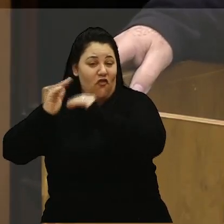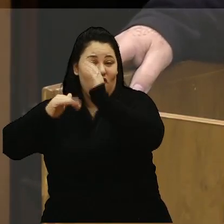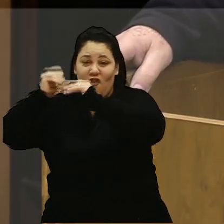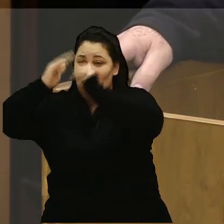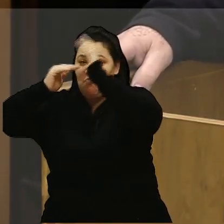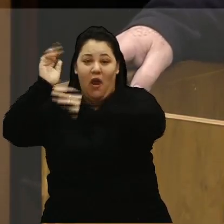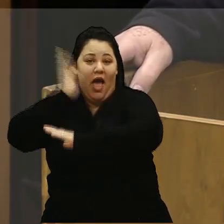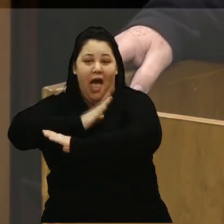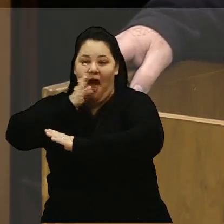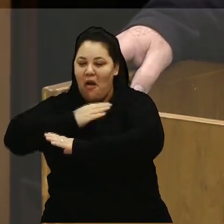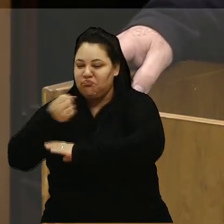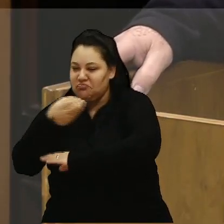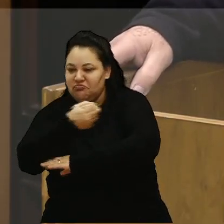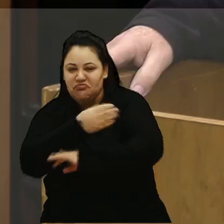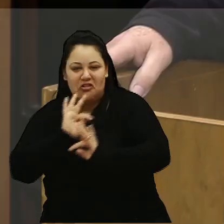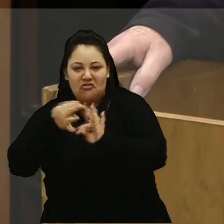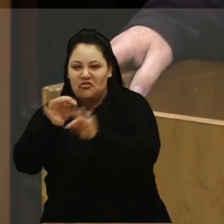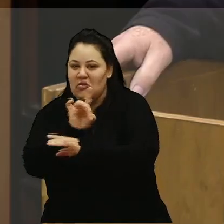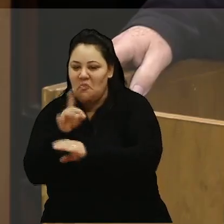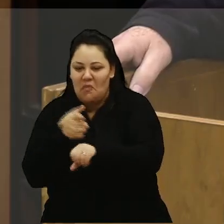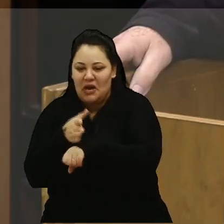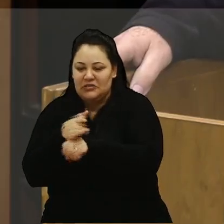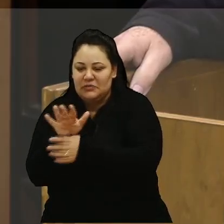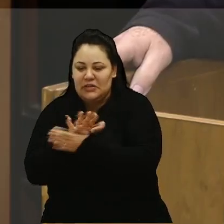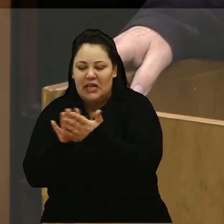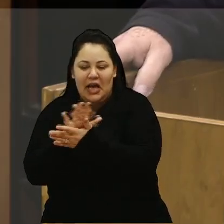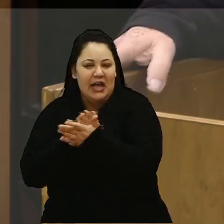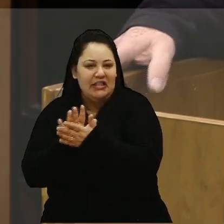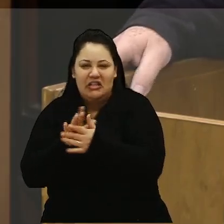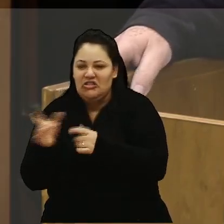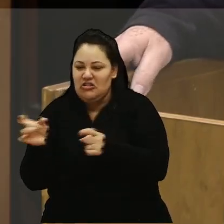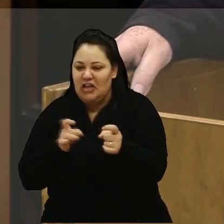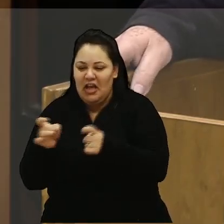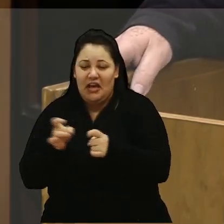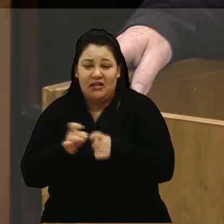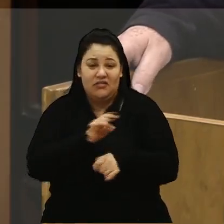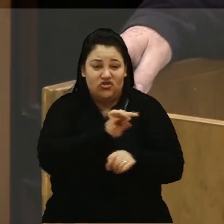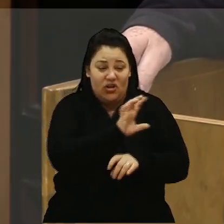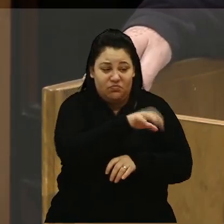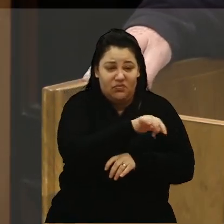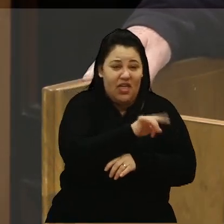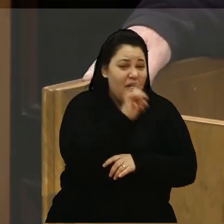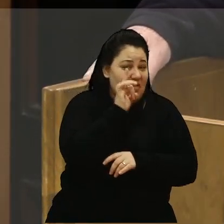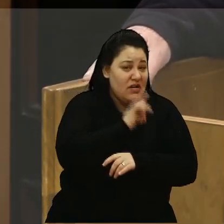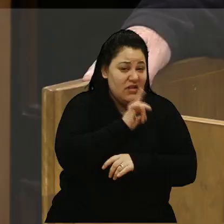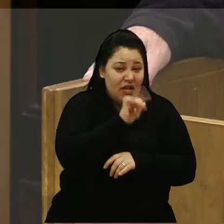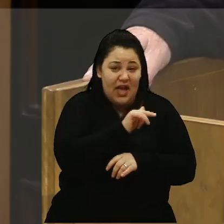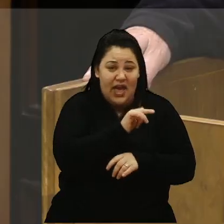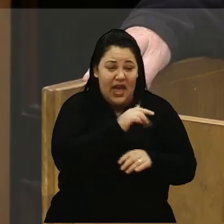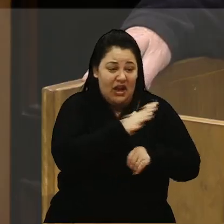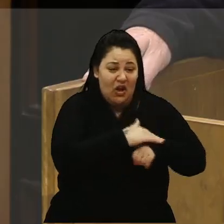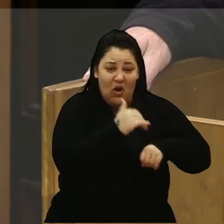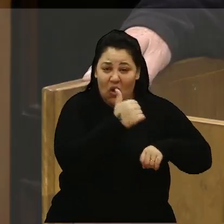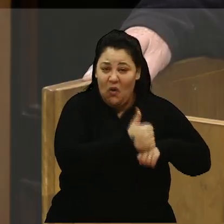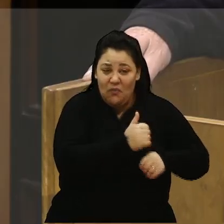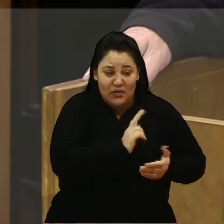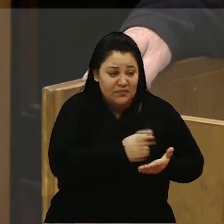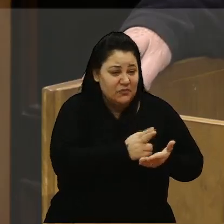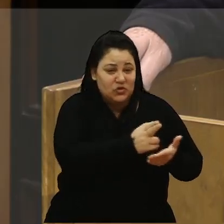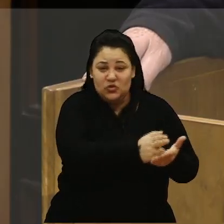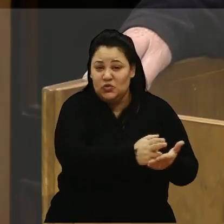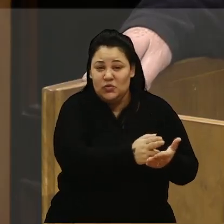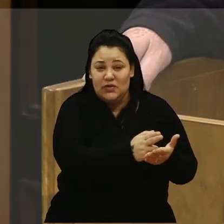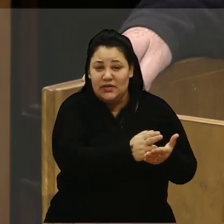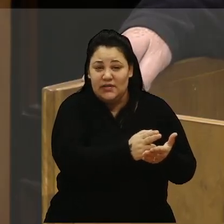né, os americanos é golpe de Estado para tudo que é lado, historicamente. Então, é um